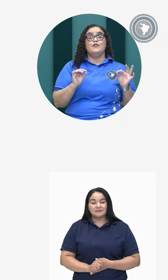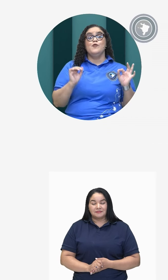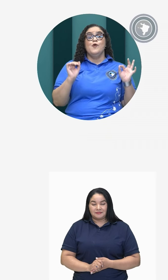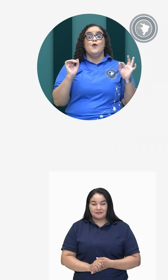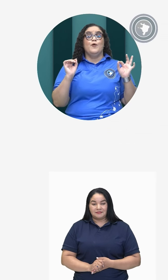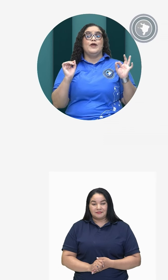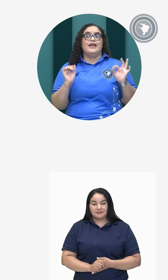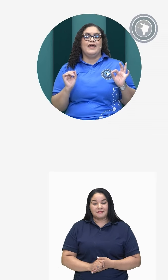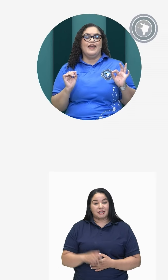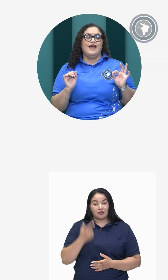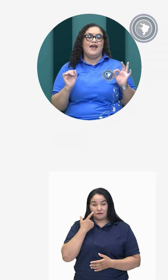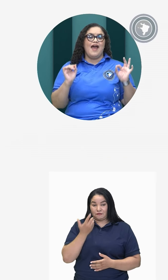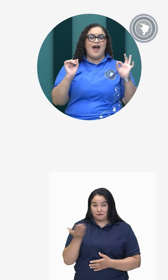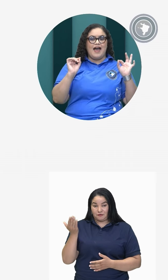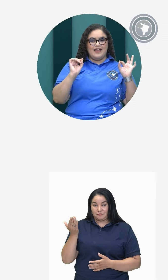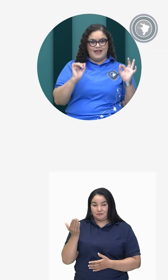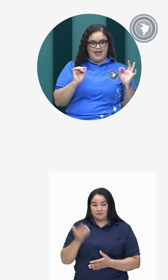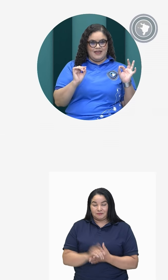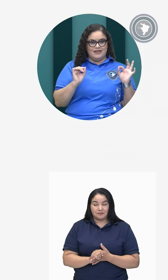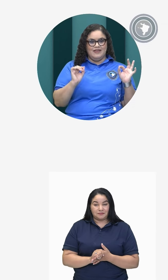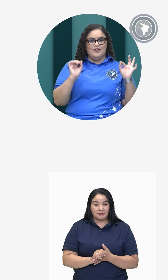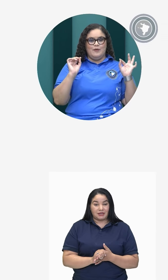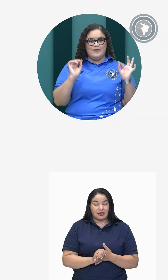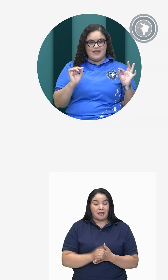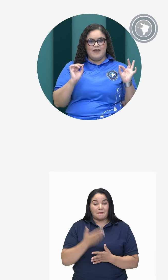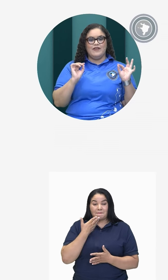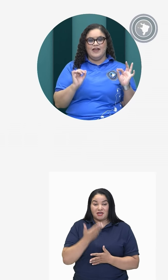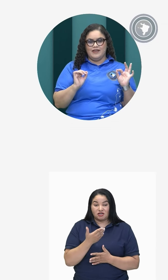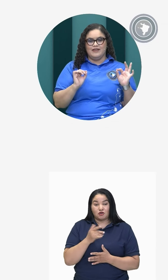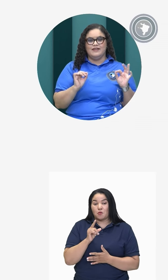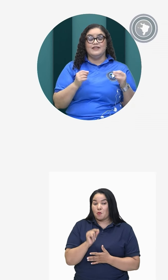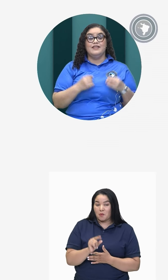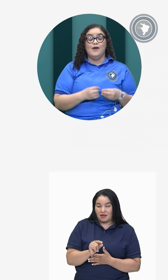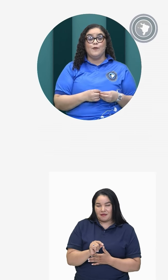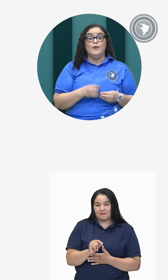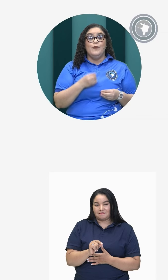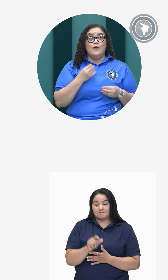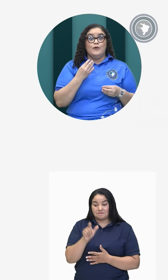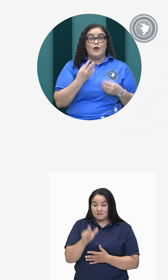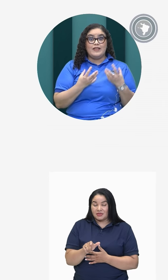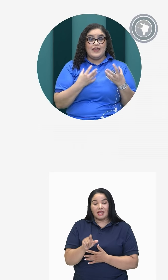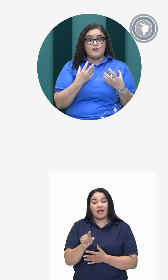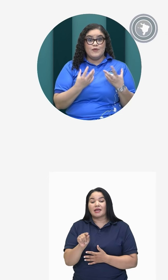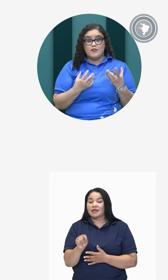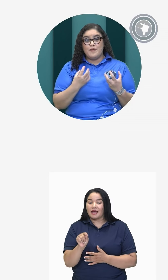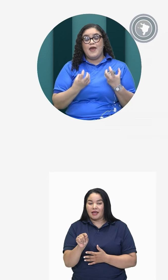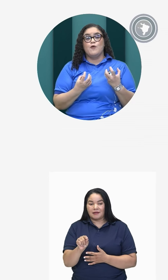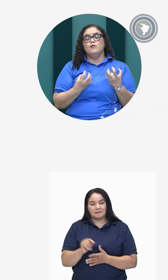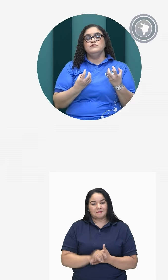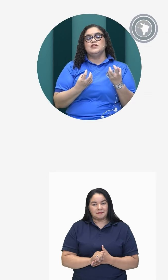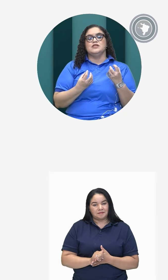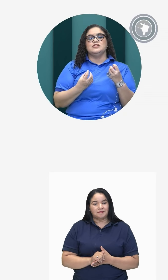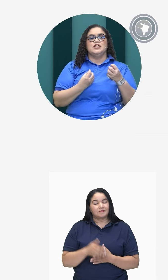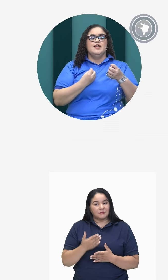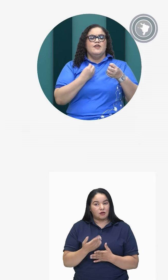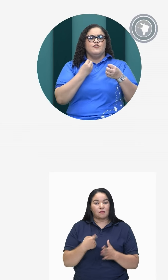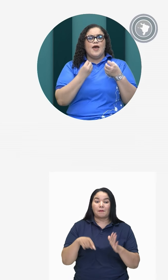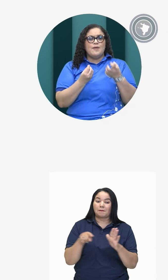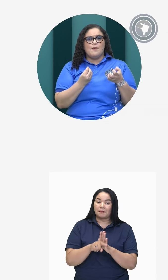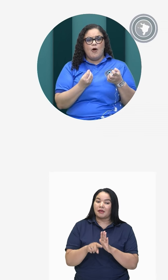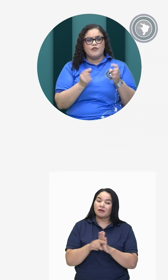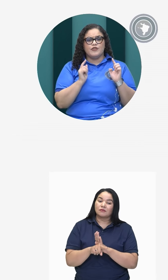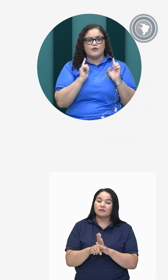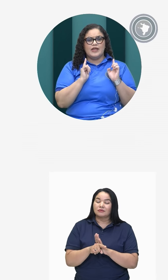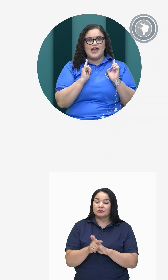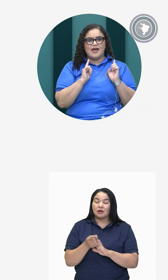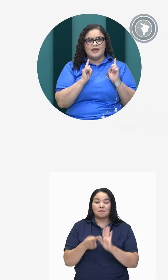Isso, pediu o quê? A quem? Observem aí. Então, nota que as minhas perguntas já